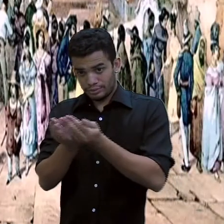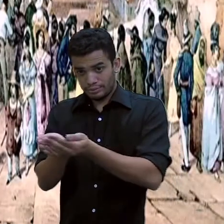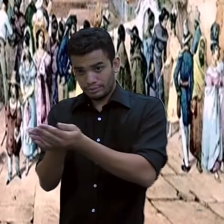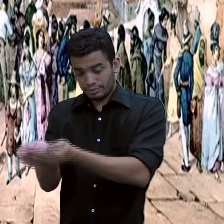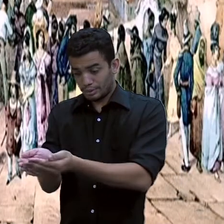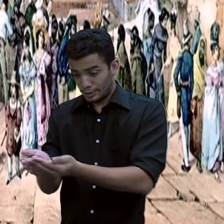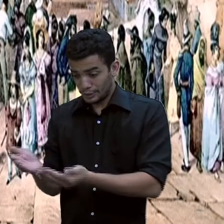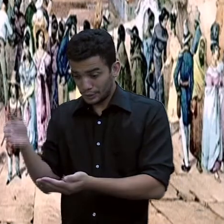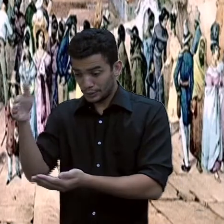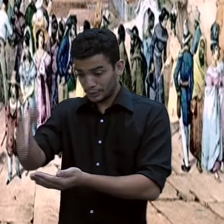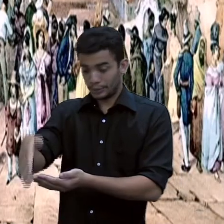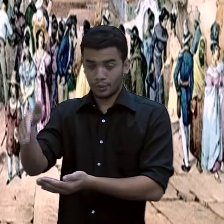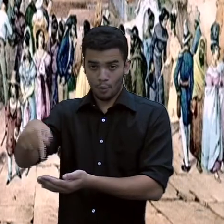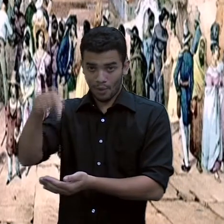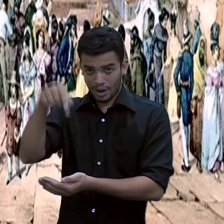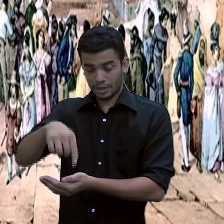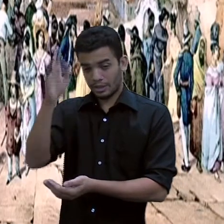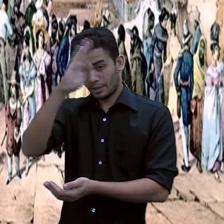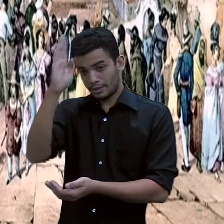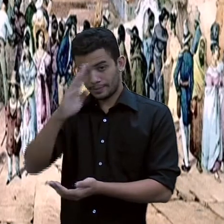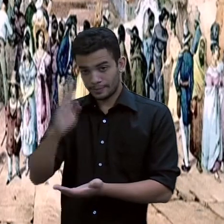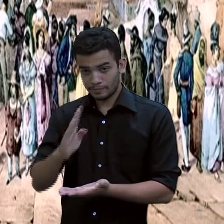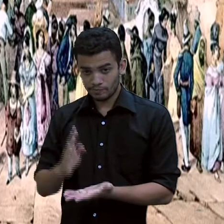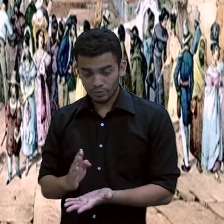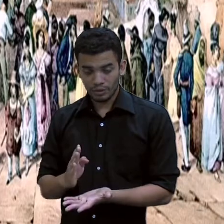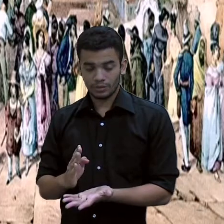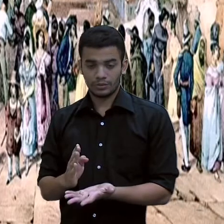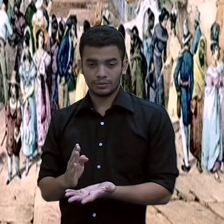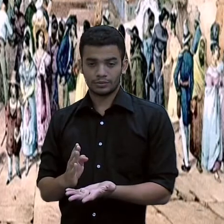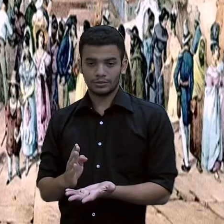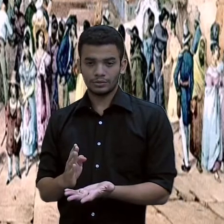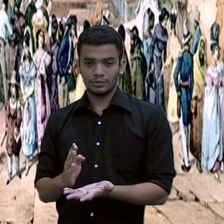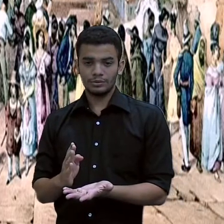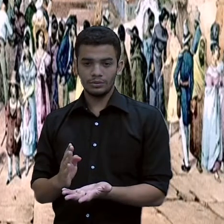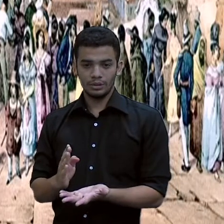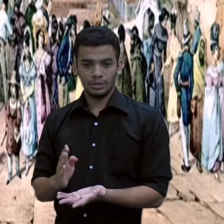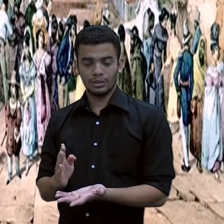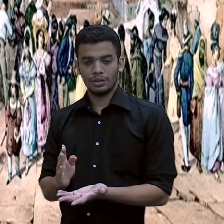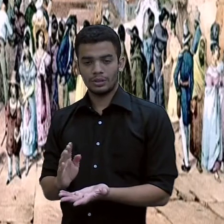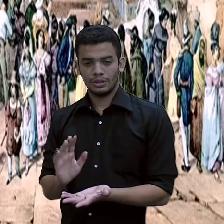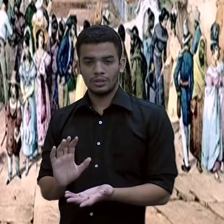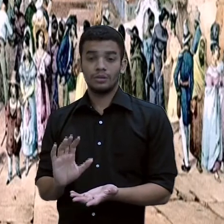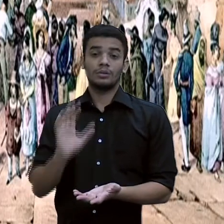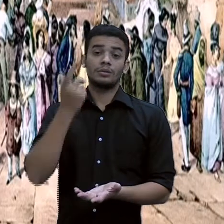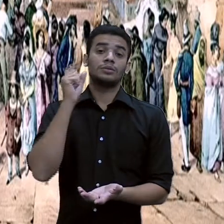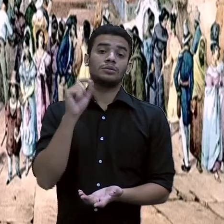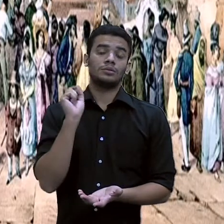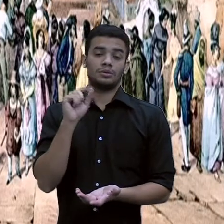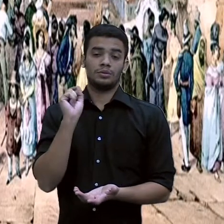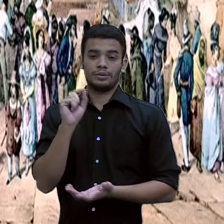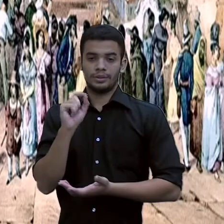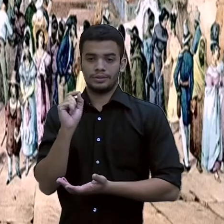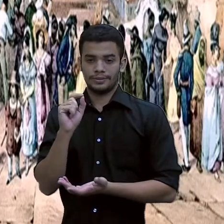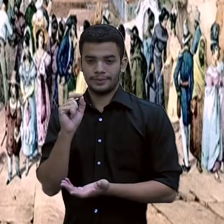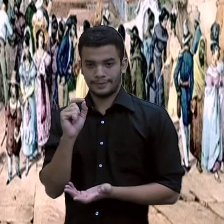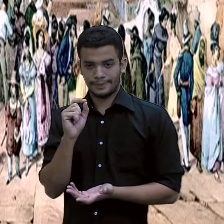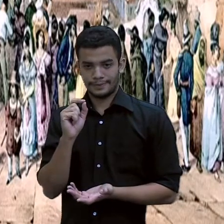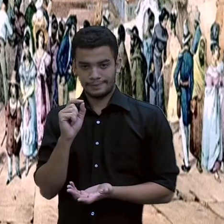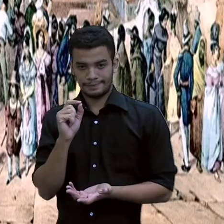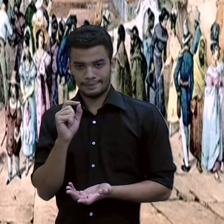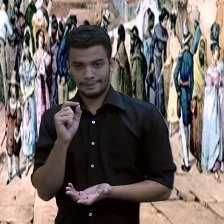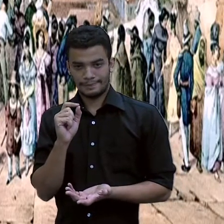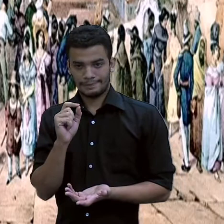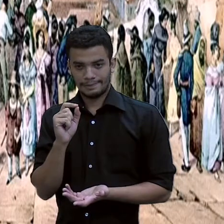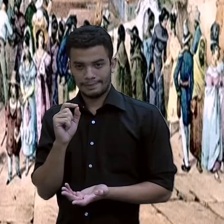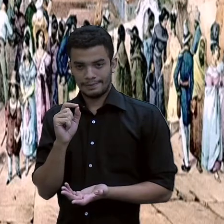trabalho dos africanos, neste momento já escravizados, foi sistematicamente empregada pela lógica